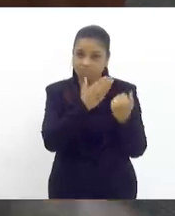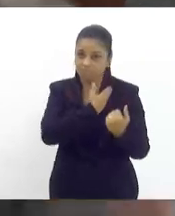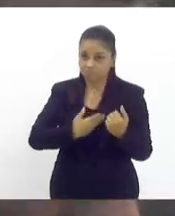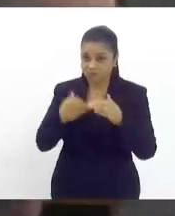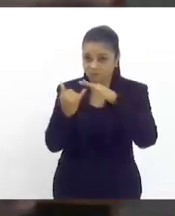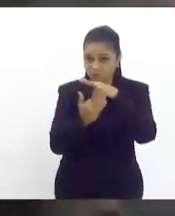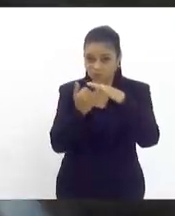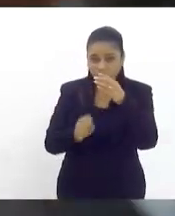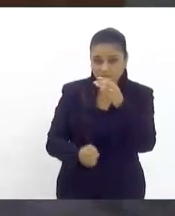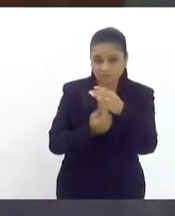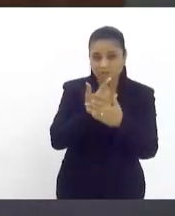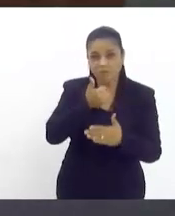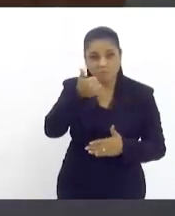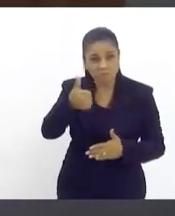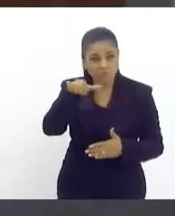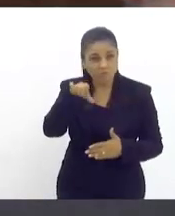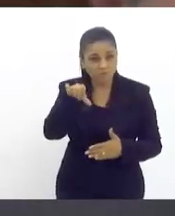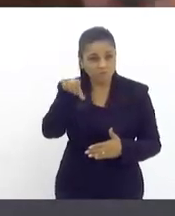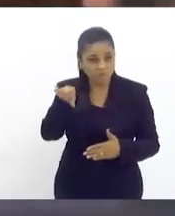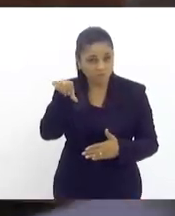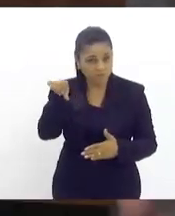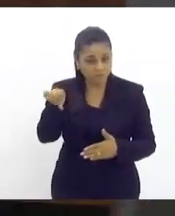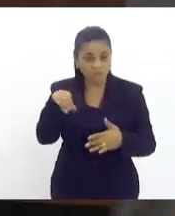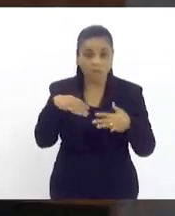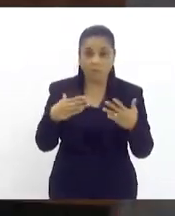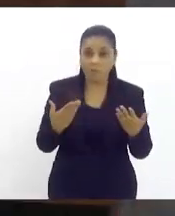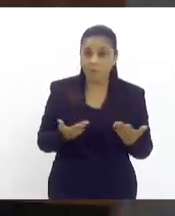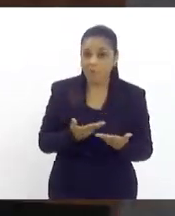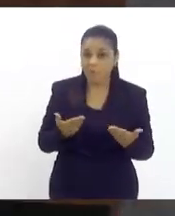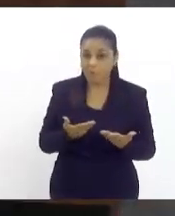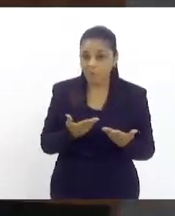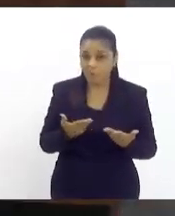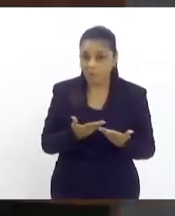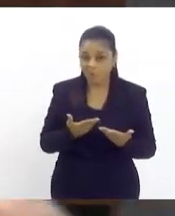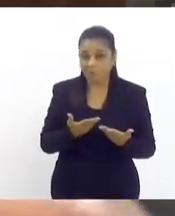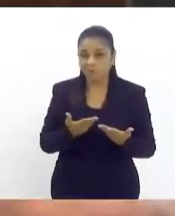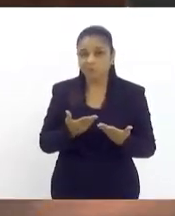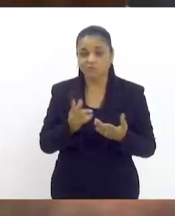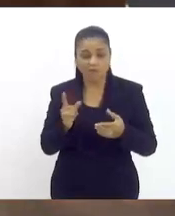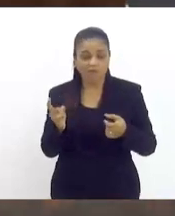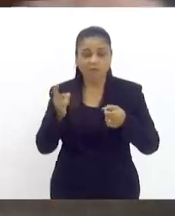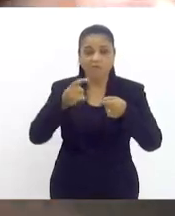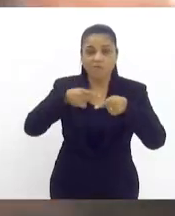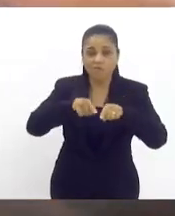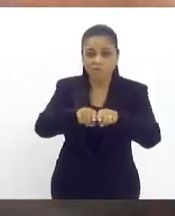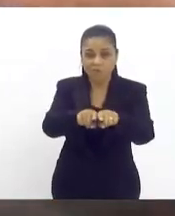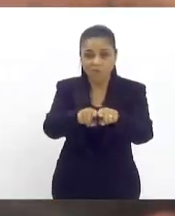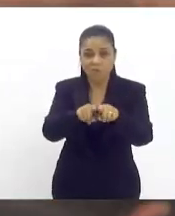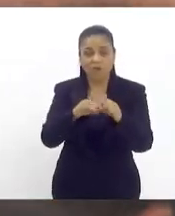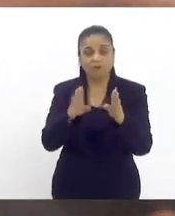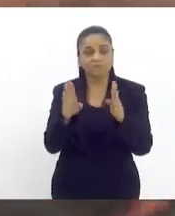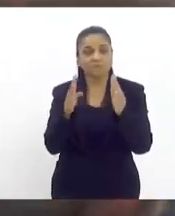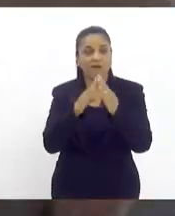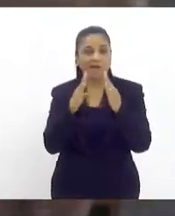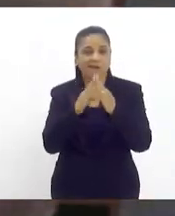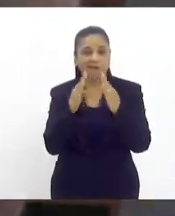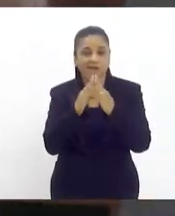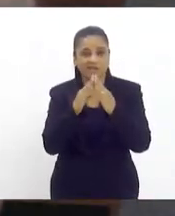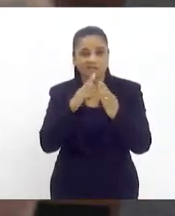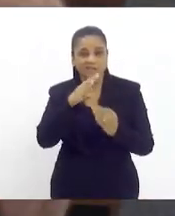1999 e que hoje né é um autarquia vinculada diretamente a casa civil